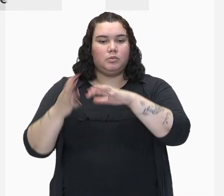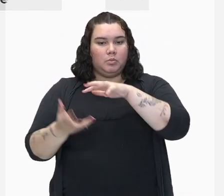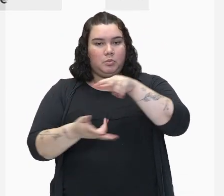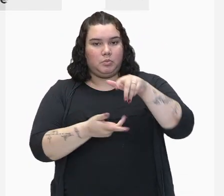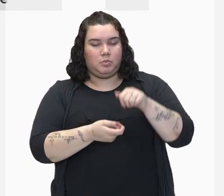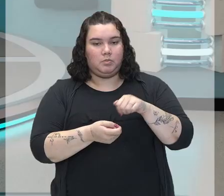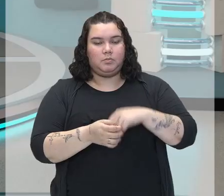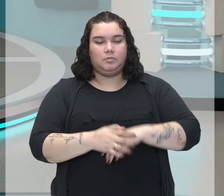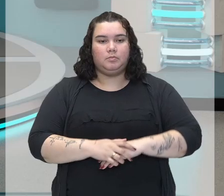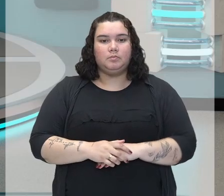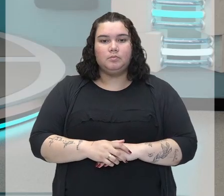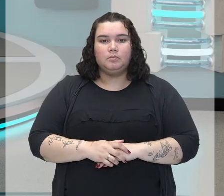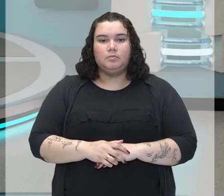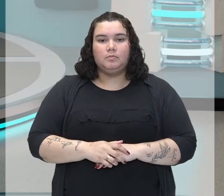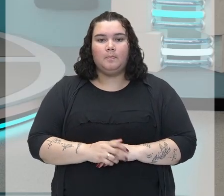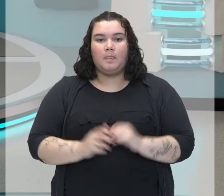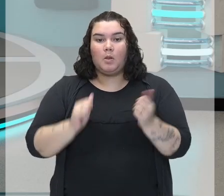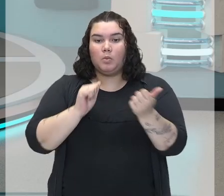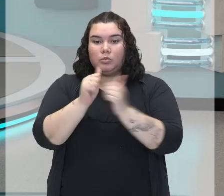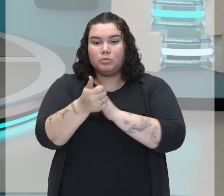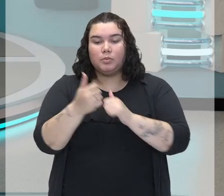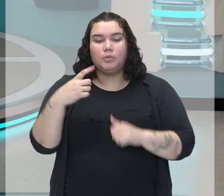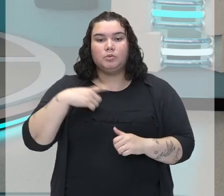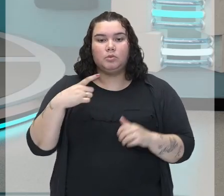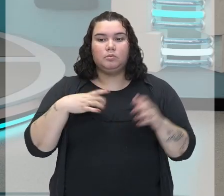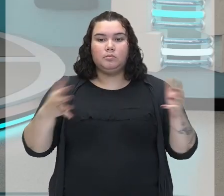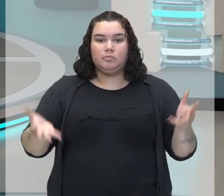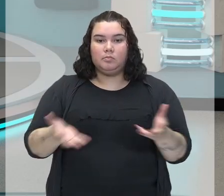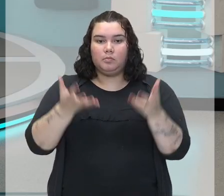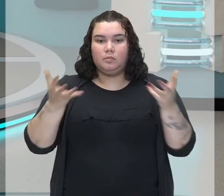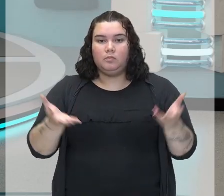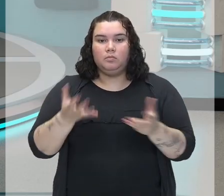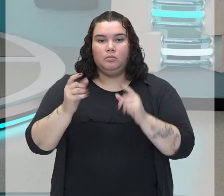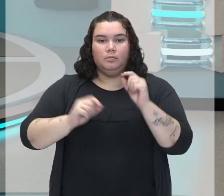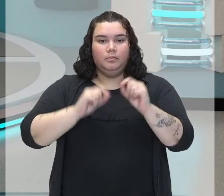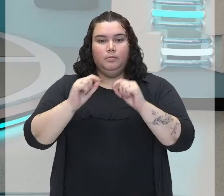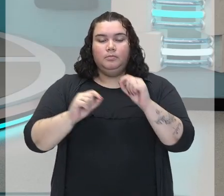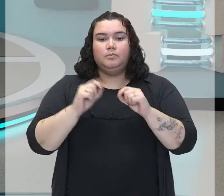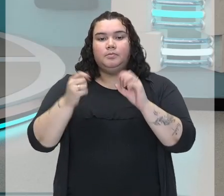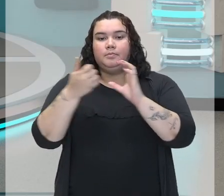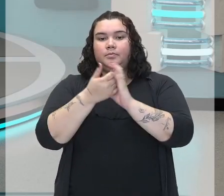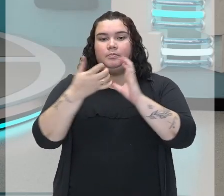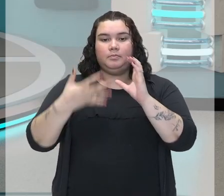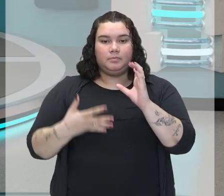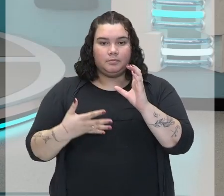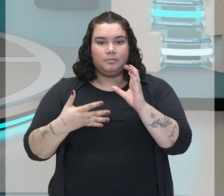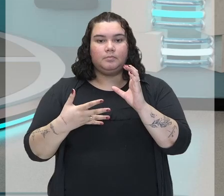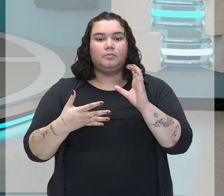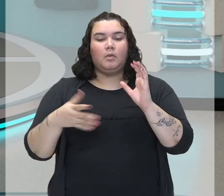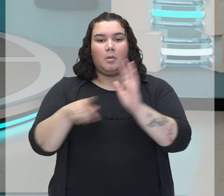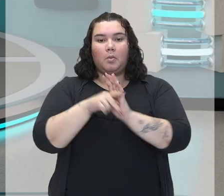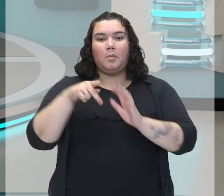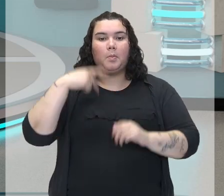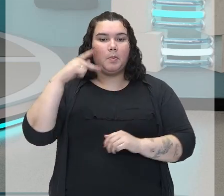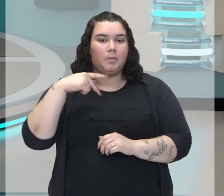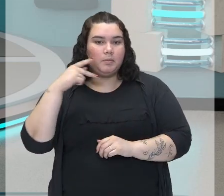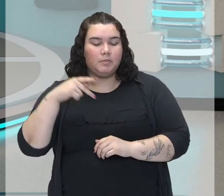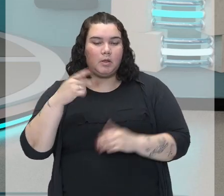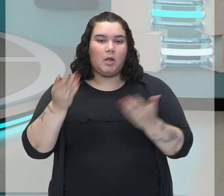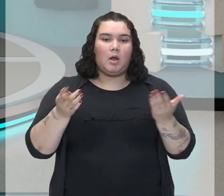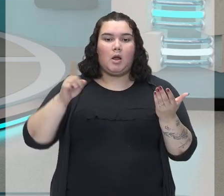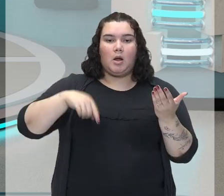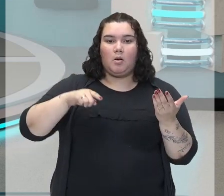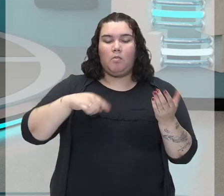Bom, o esporte ele promove, né, essa característica, né, da política. Ela é uma